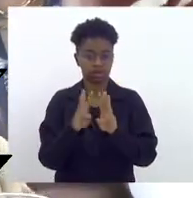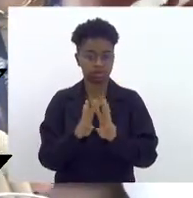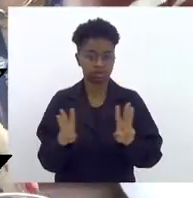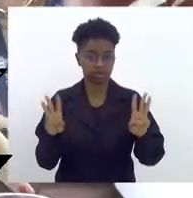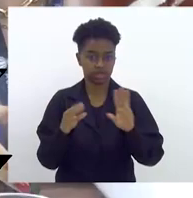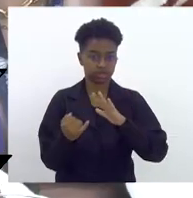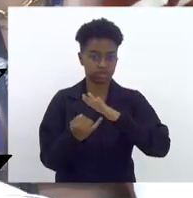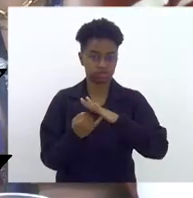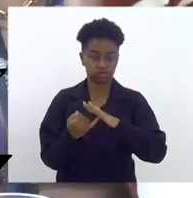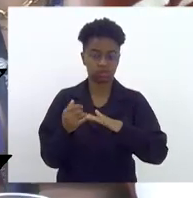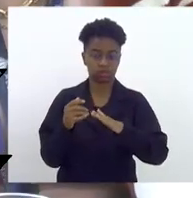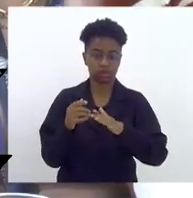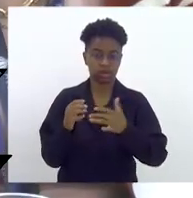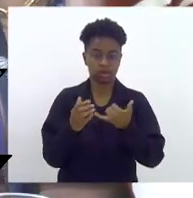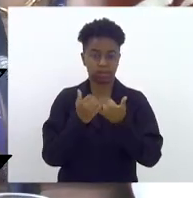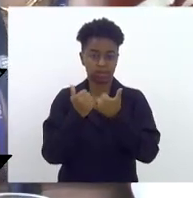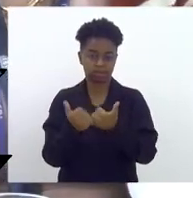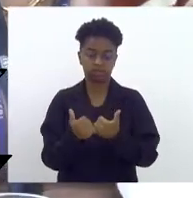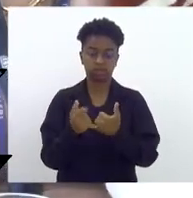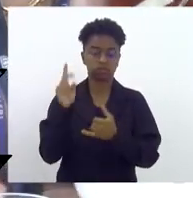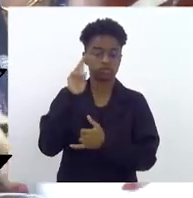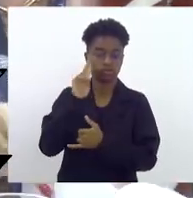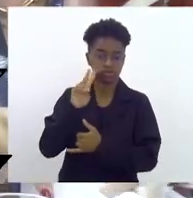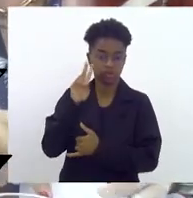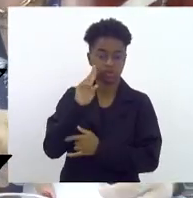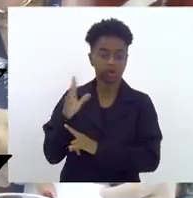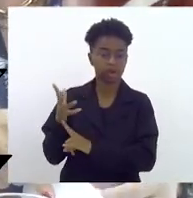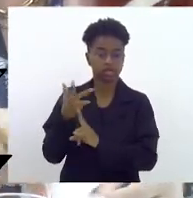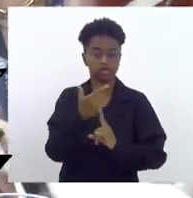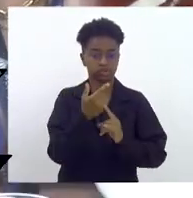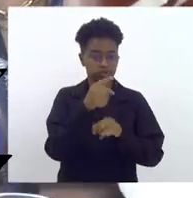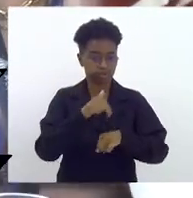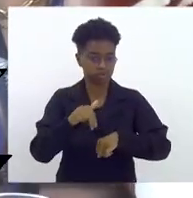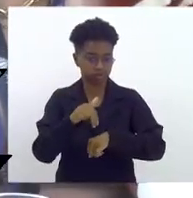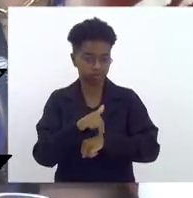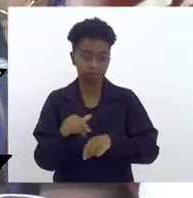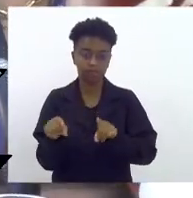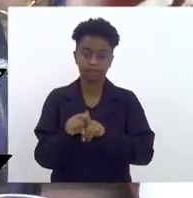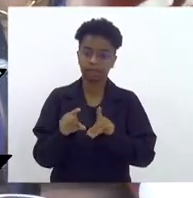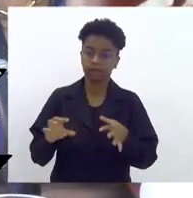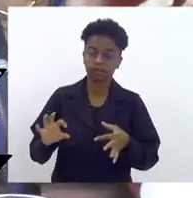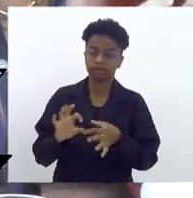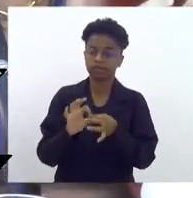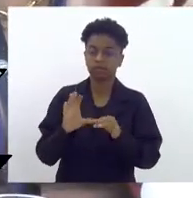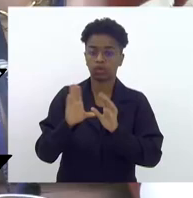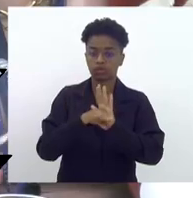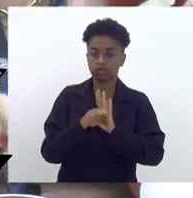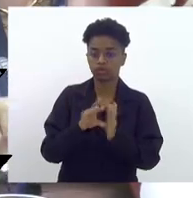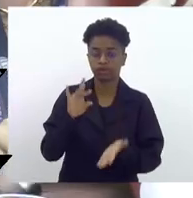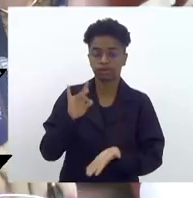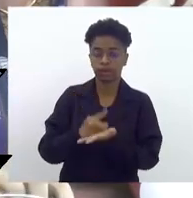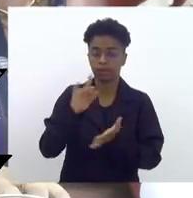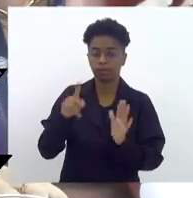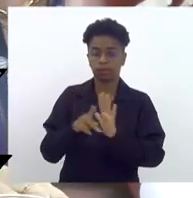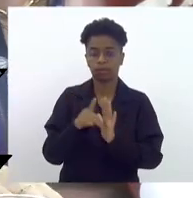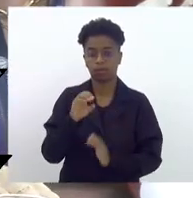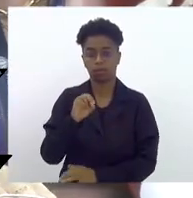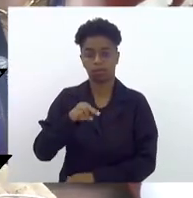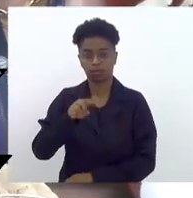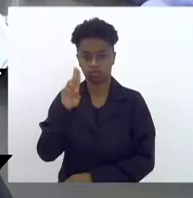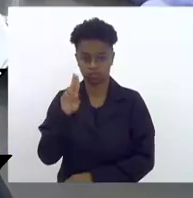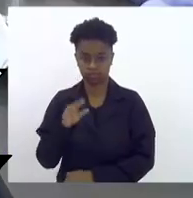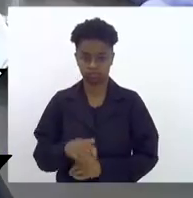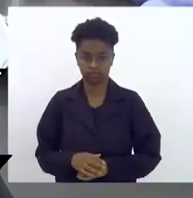do Instituto Patrimônio Histórico artístico nacional e conceituado também validado pela Organização das Nações Unidas